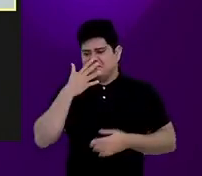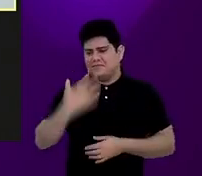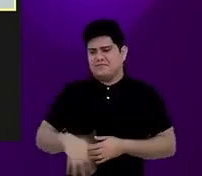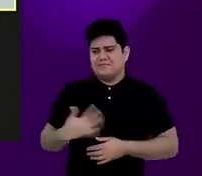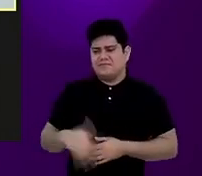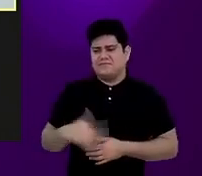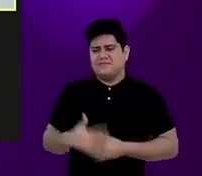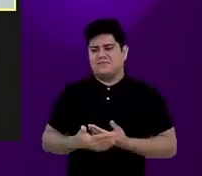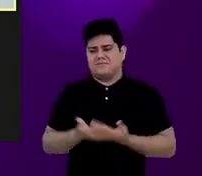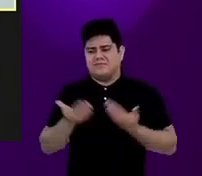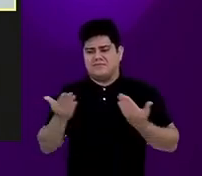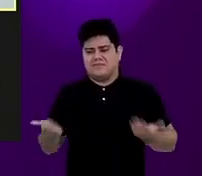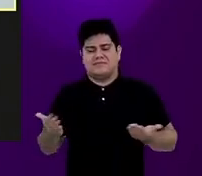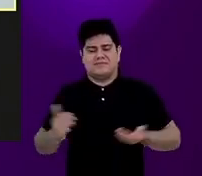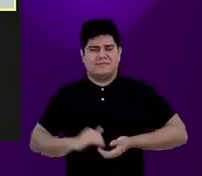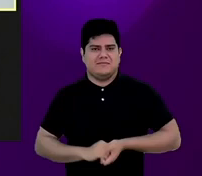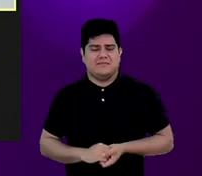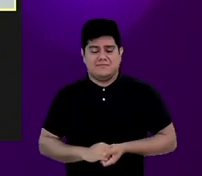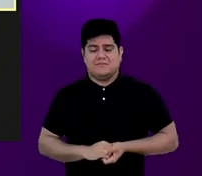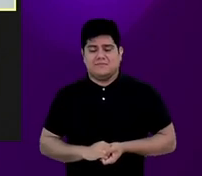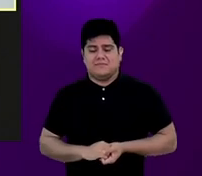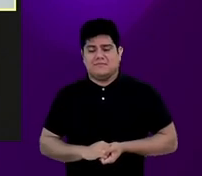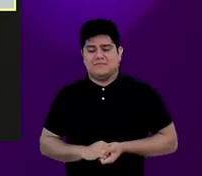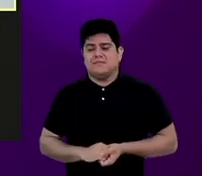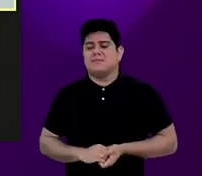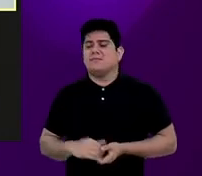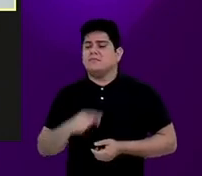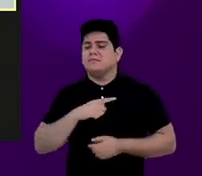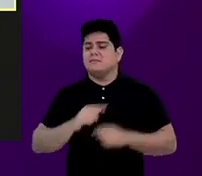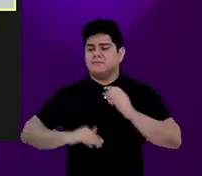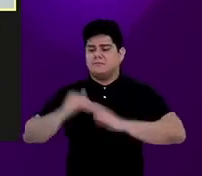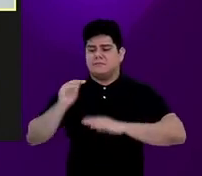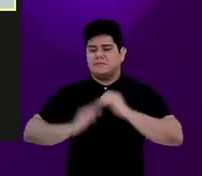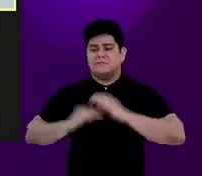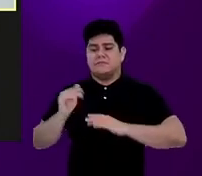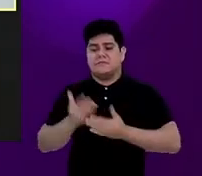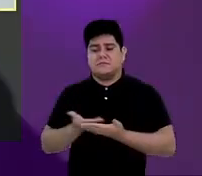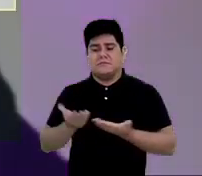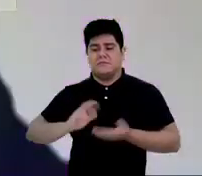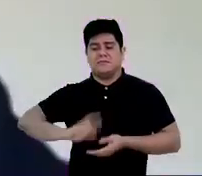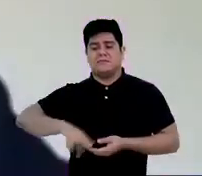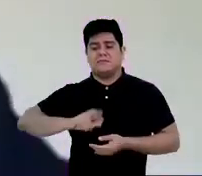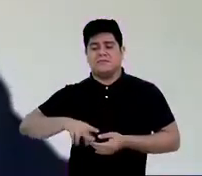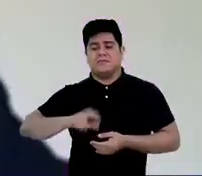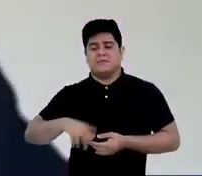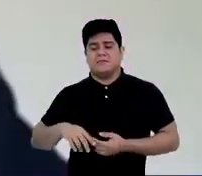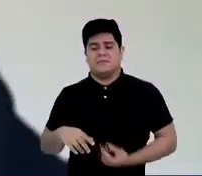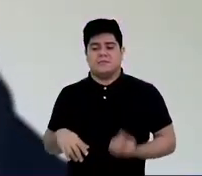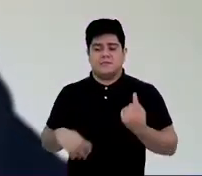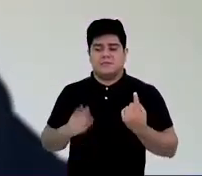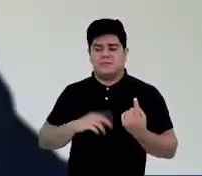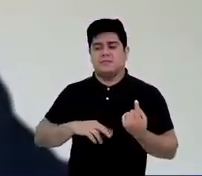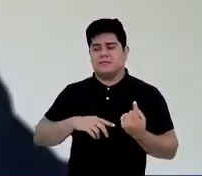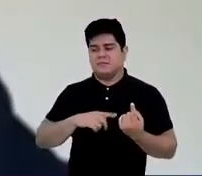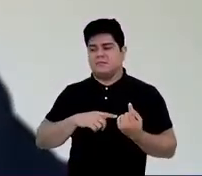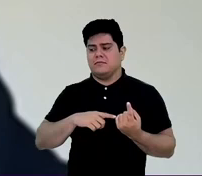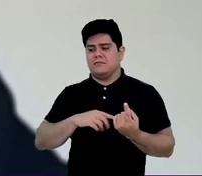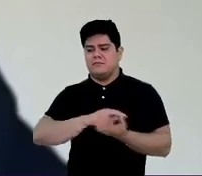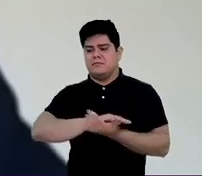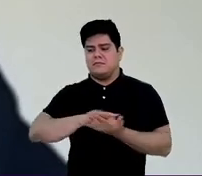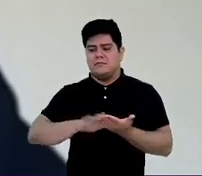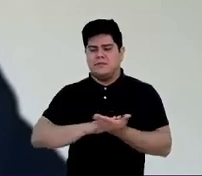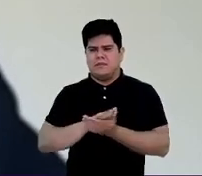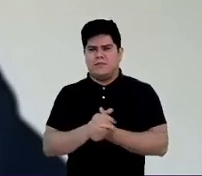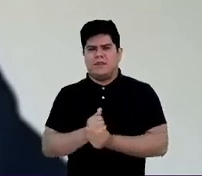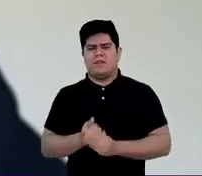gente, sendo de uma especialidade que não é exatamente a mesma, mas tem uma certa proximidade, a gente